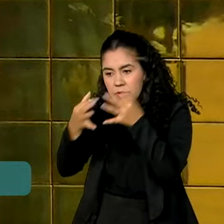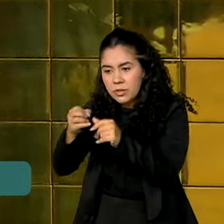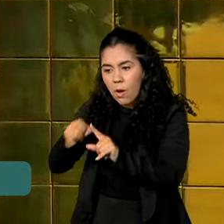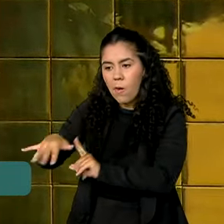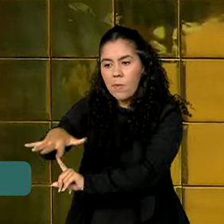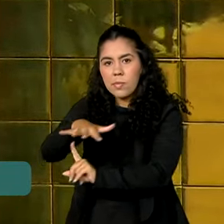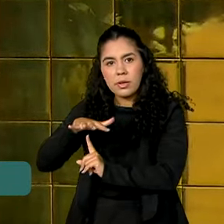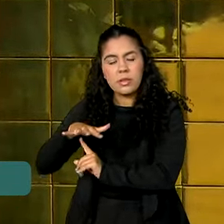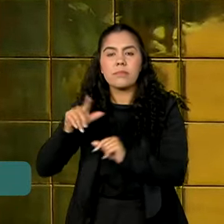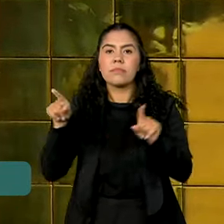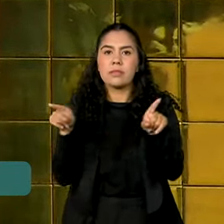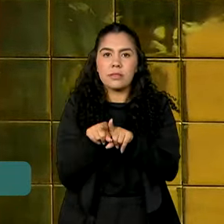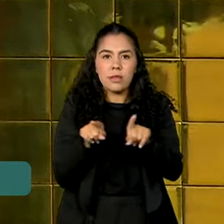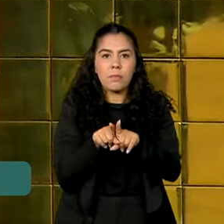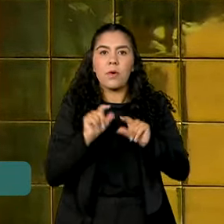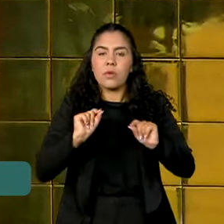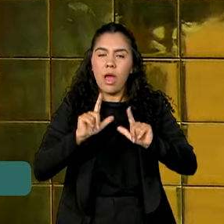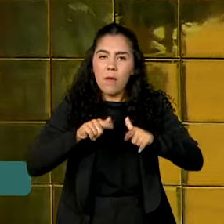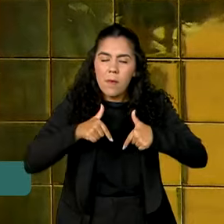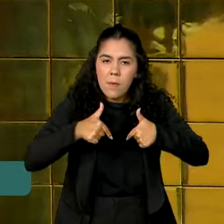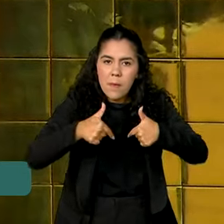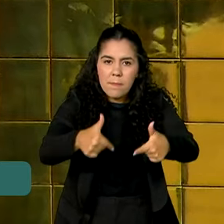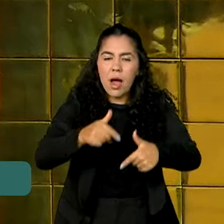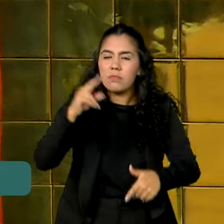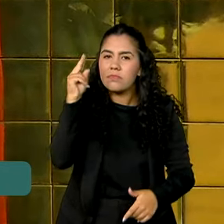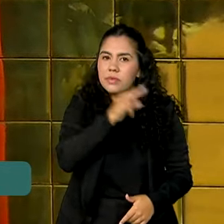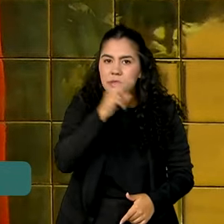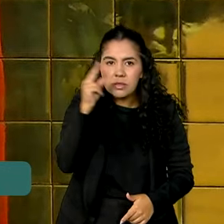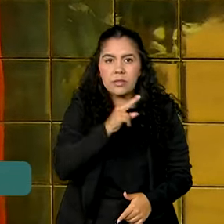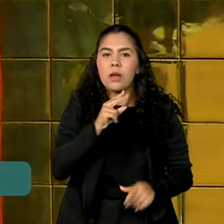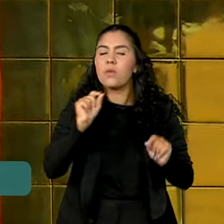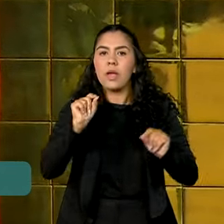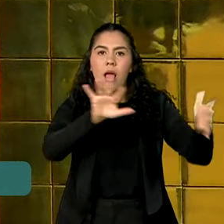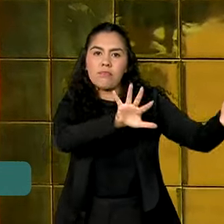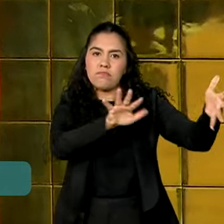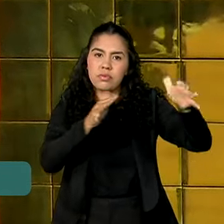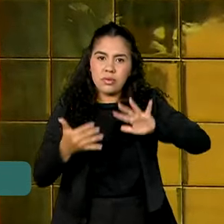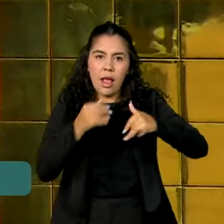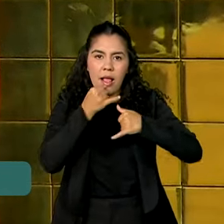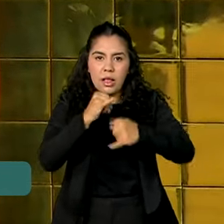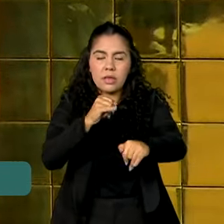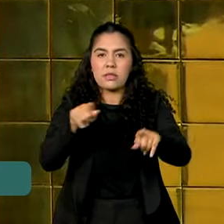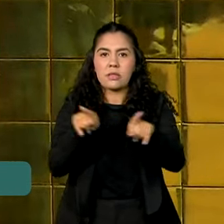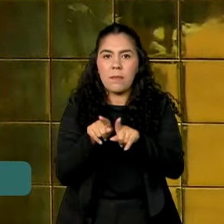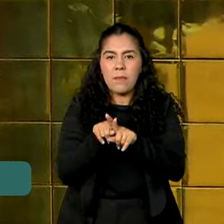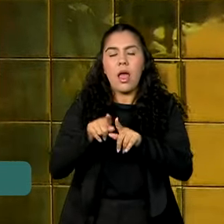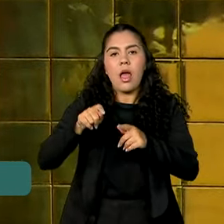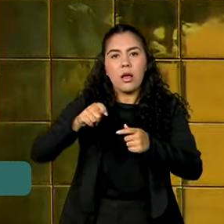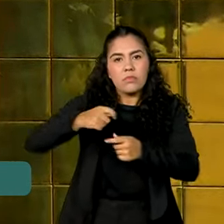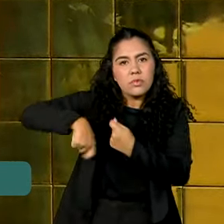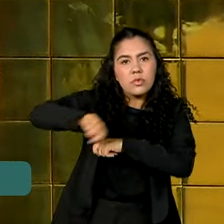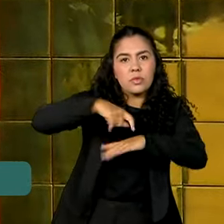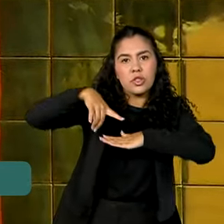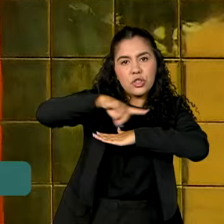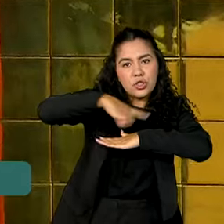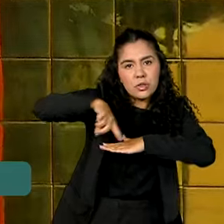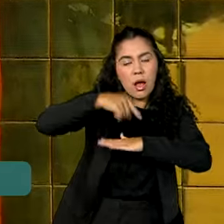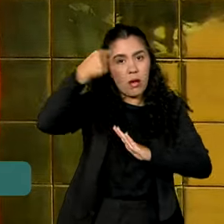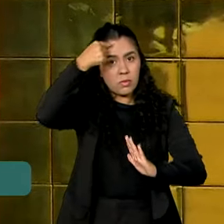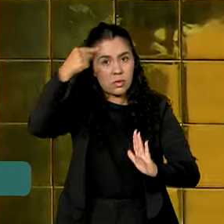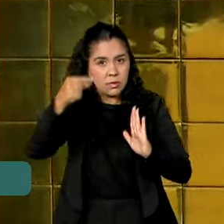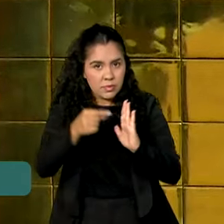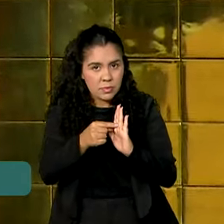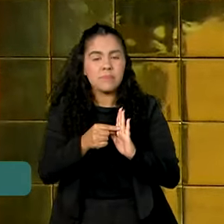a cooperação em áreas emergentes como transição energética, economia digital, inteligência artificial e mineração